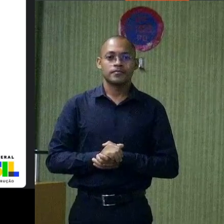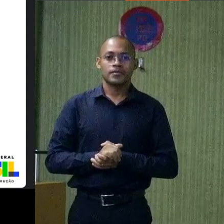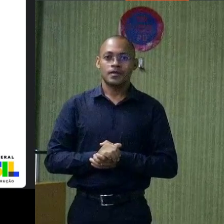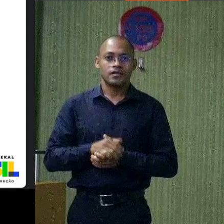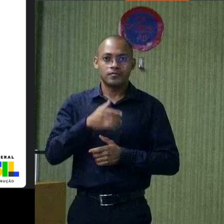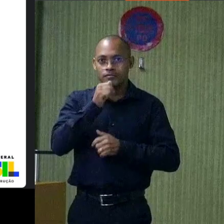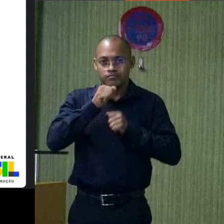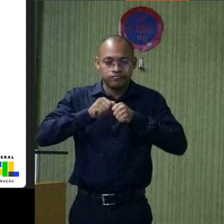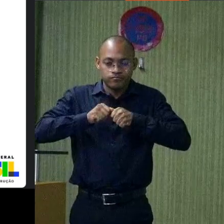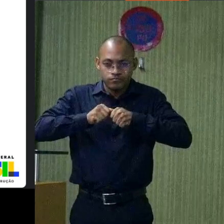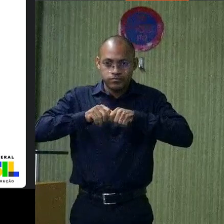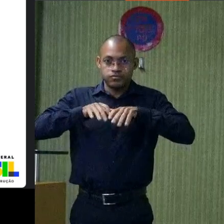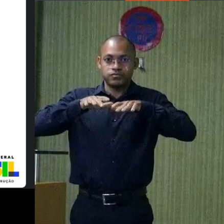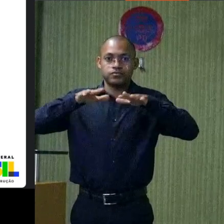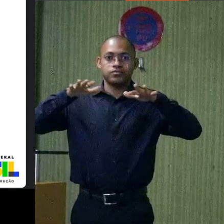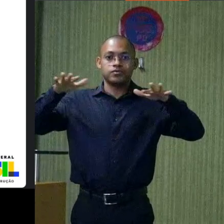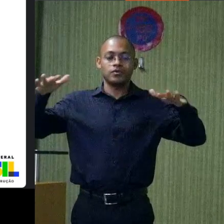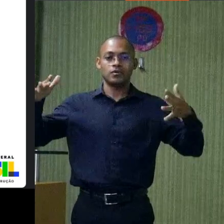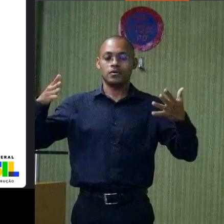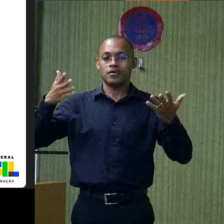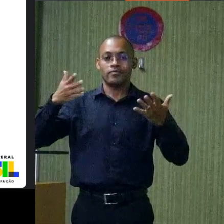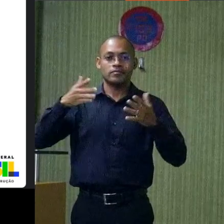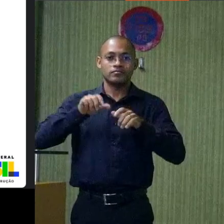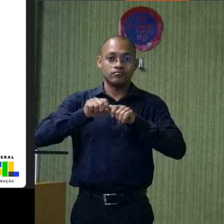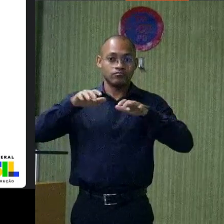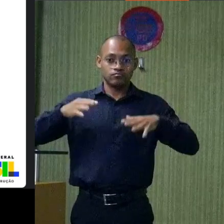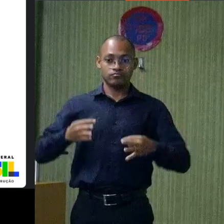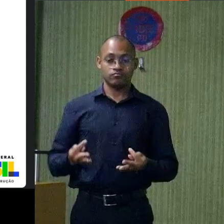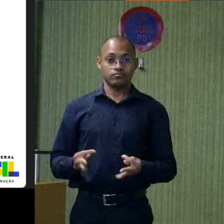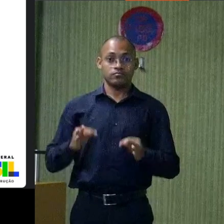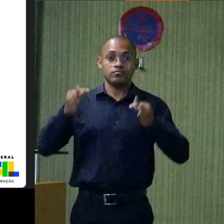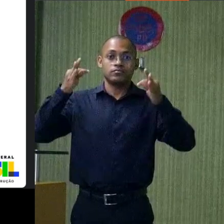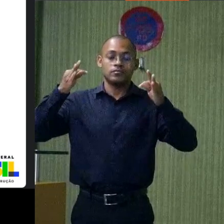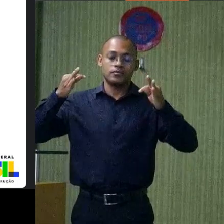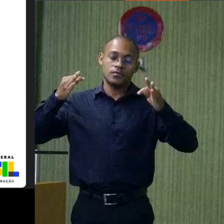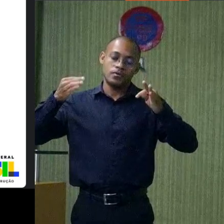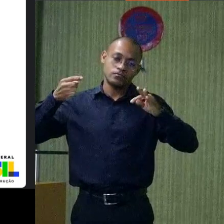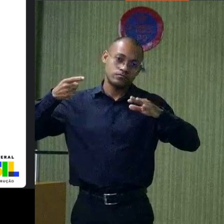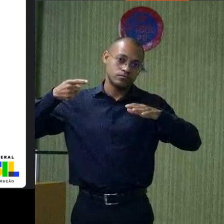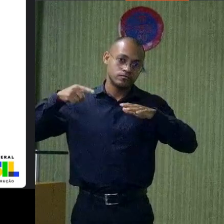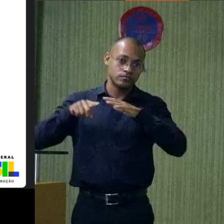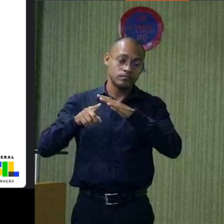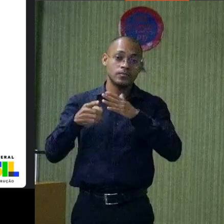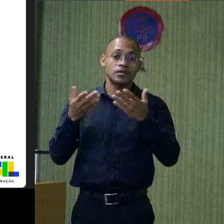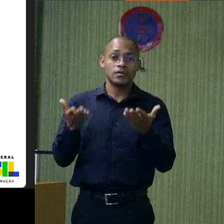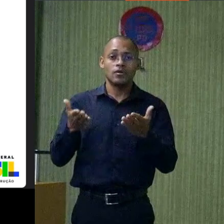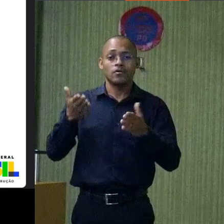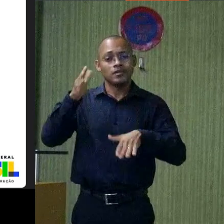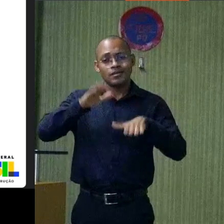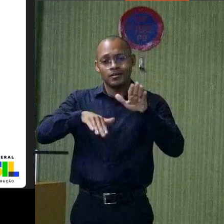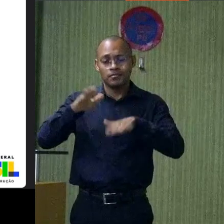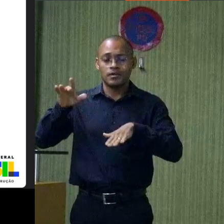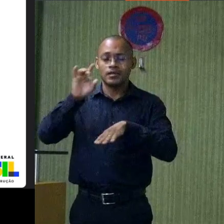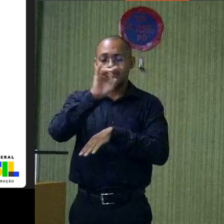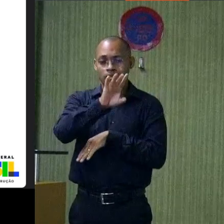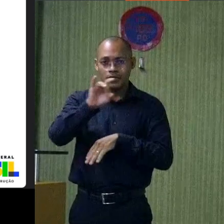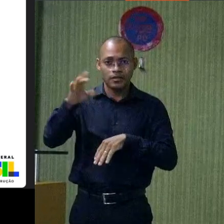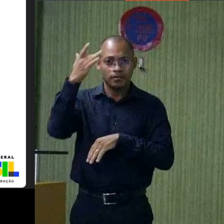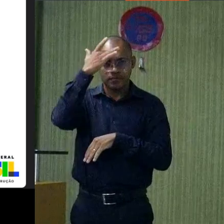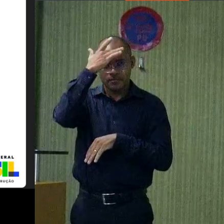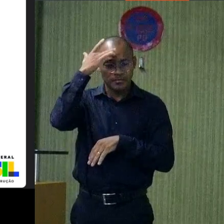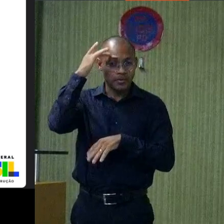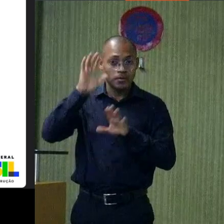exemplo da educação profissional e tecnológica uma meta Nacional ela precisa ser desagregada por cada um dos entes Federados a